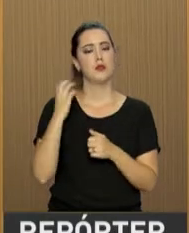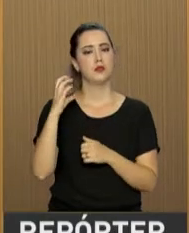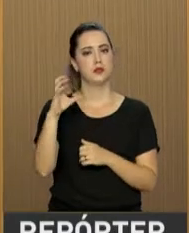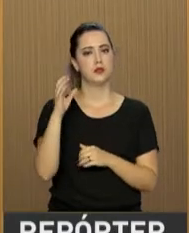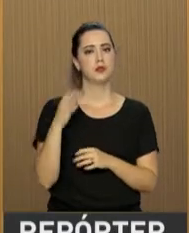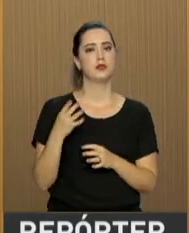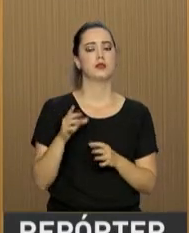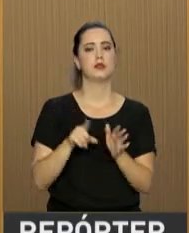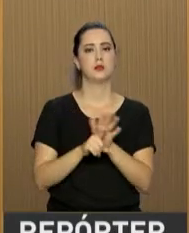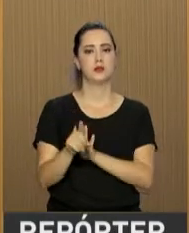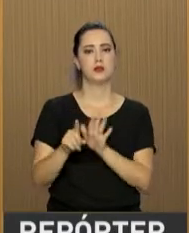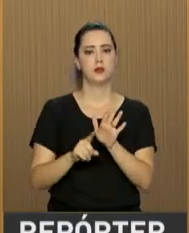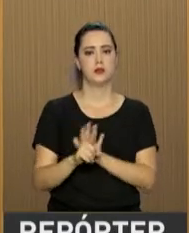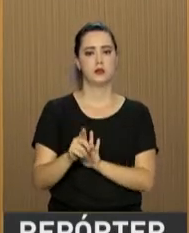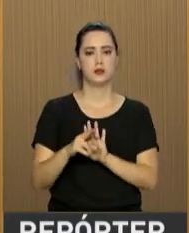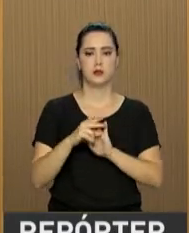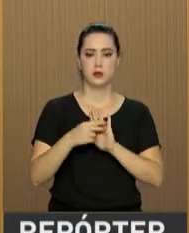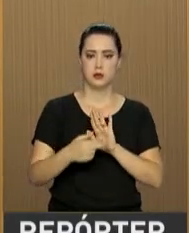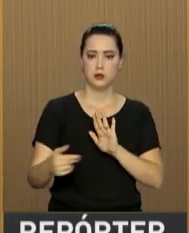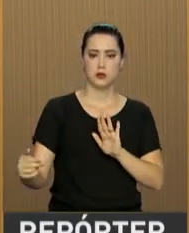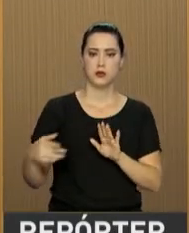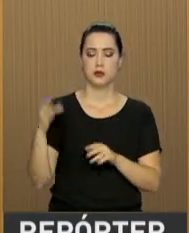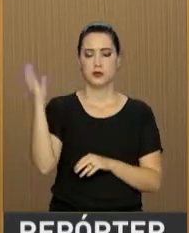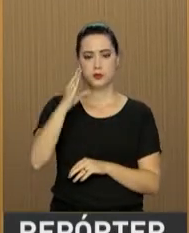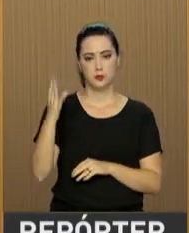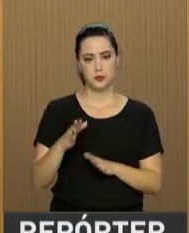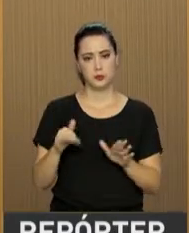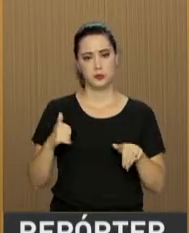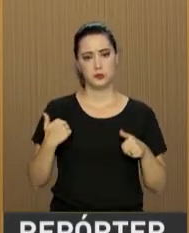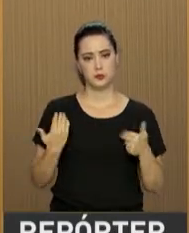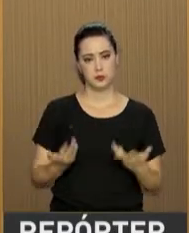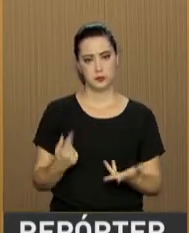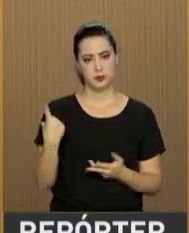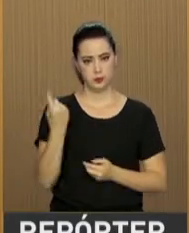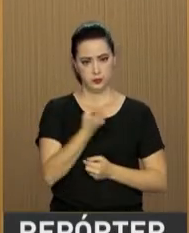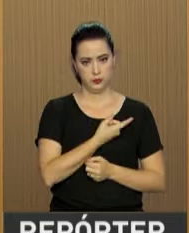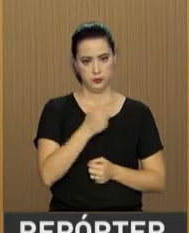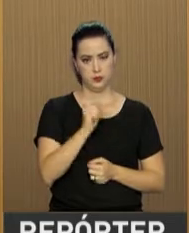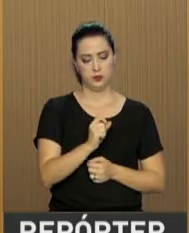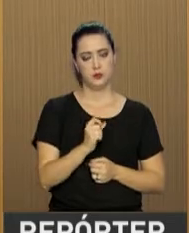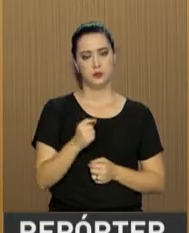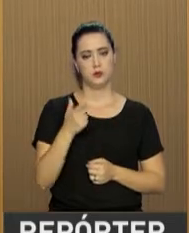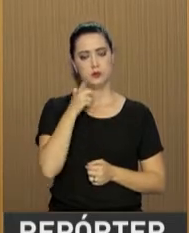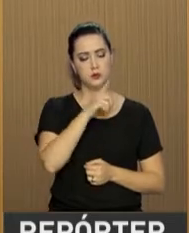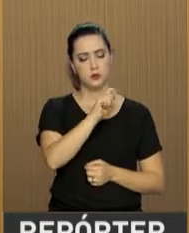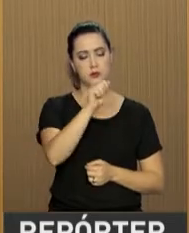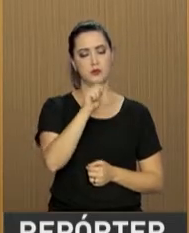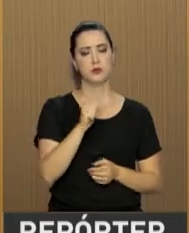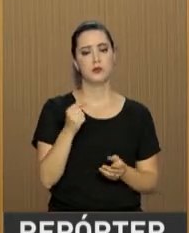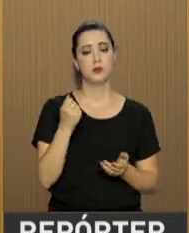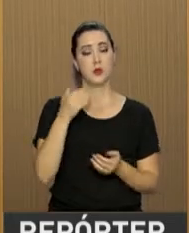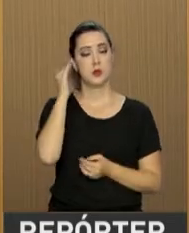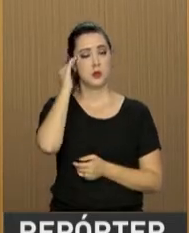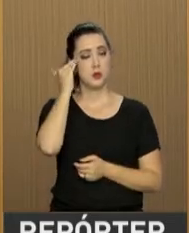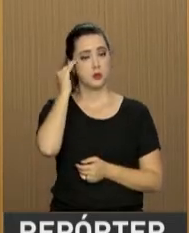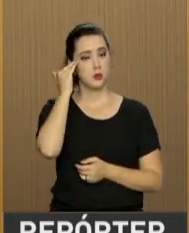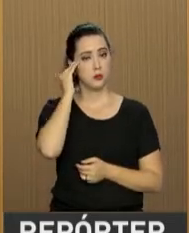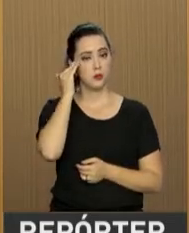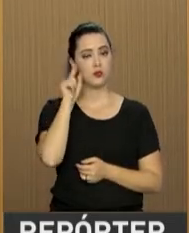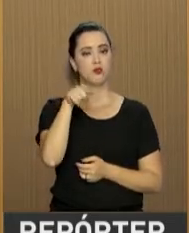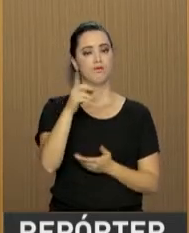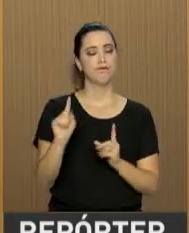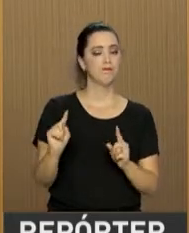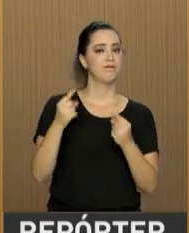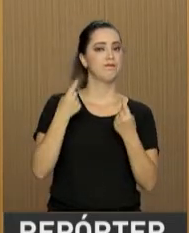os pesquisadores dos produtores brasileiros se com isso nossa conseguimos é compreender os